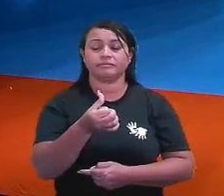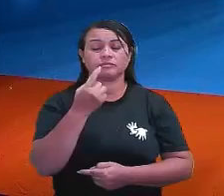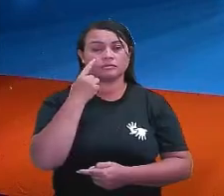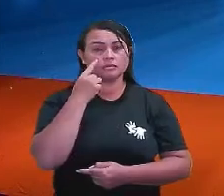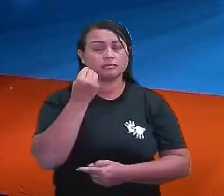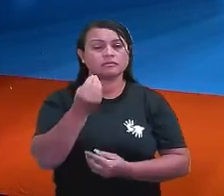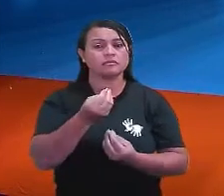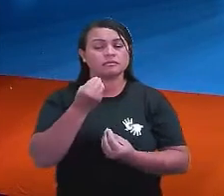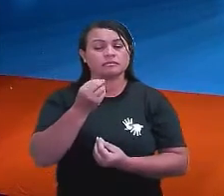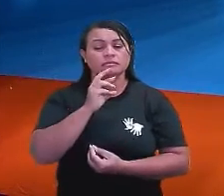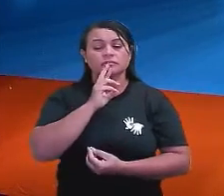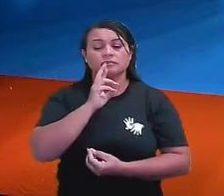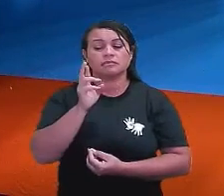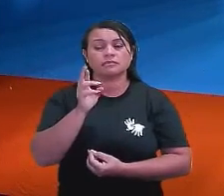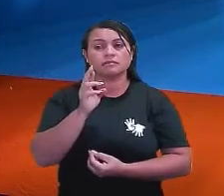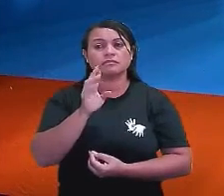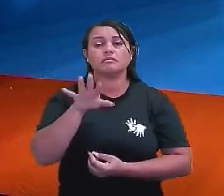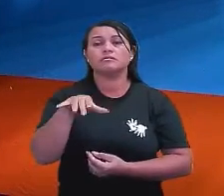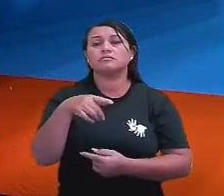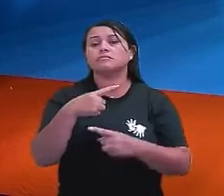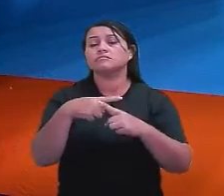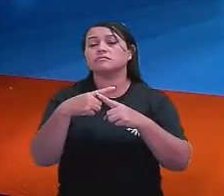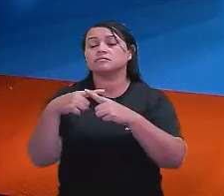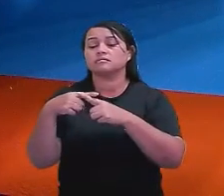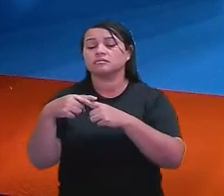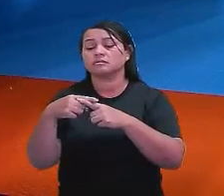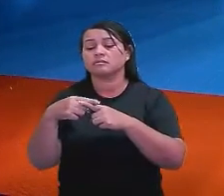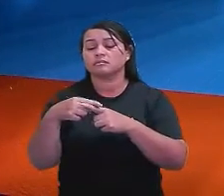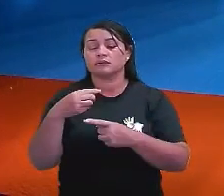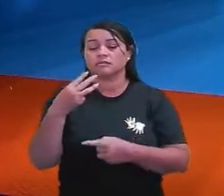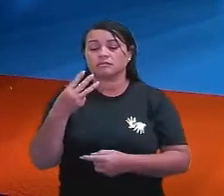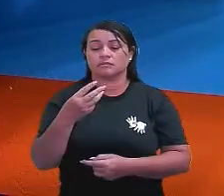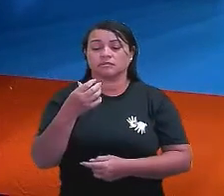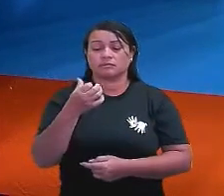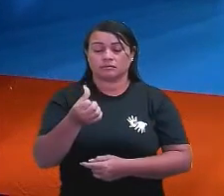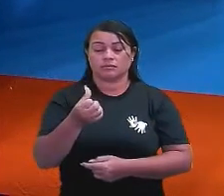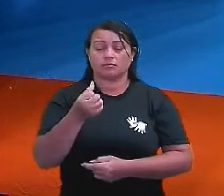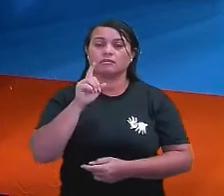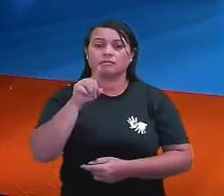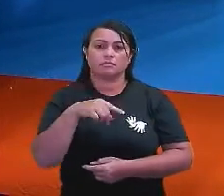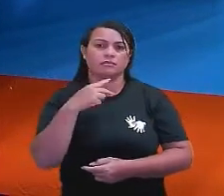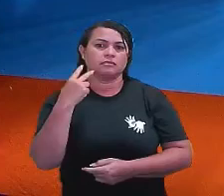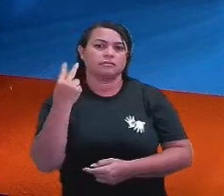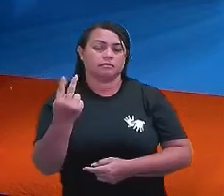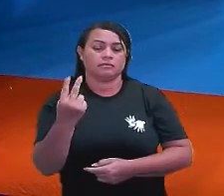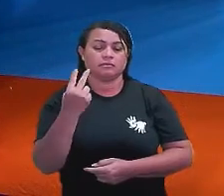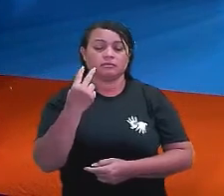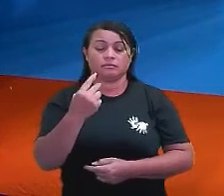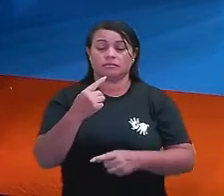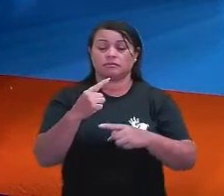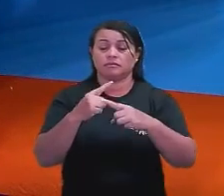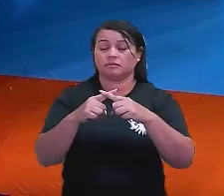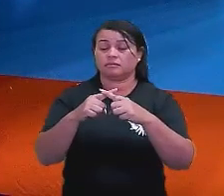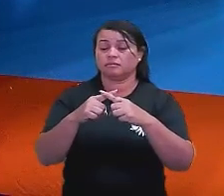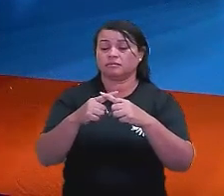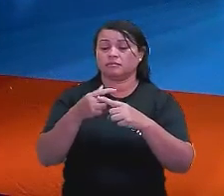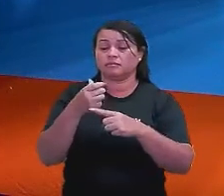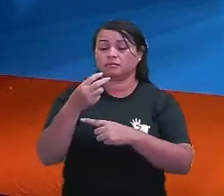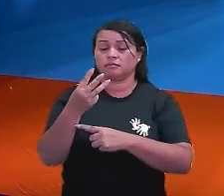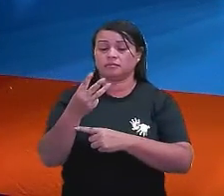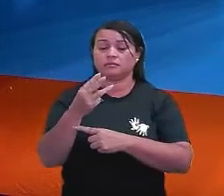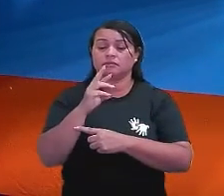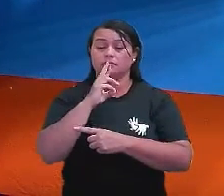eu vou ver qual é o número que multiplicado por 3 vai dar 6. É o 2. 2 vezes 3,